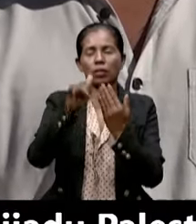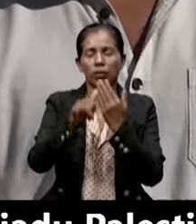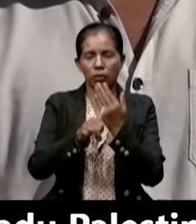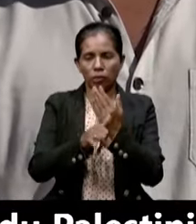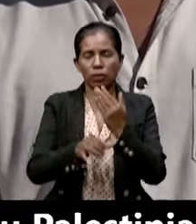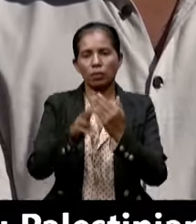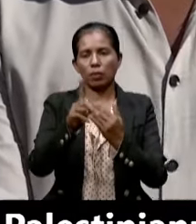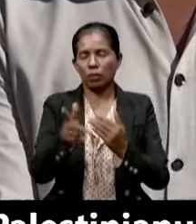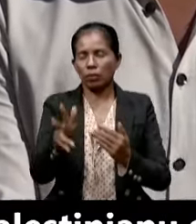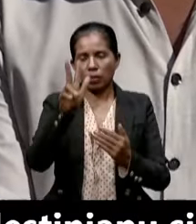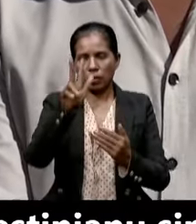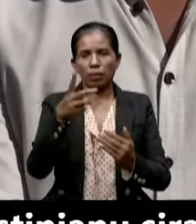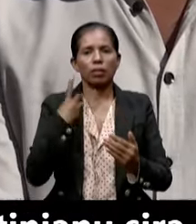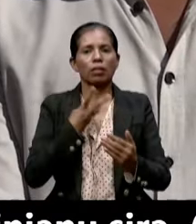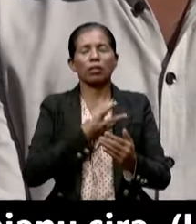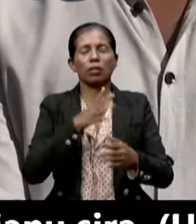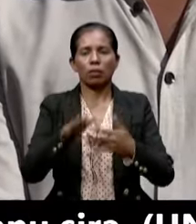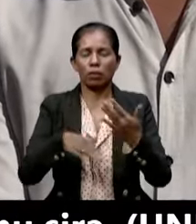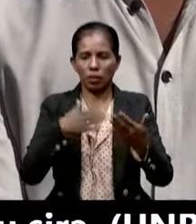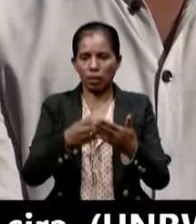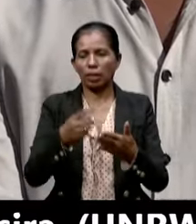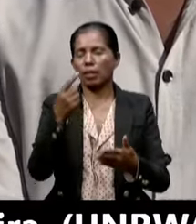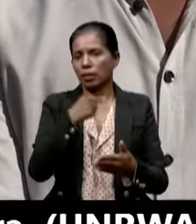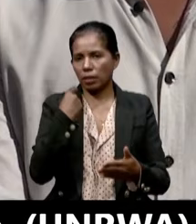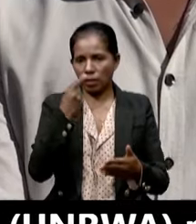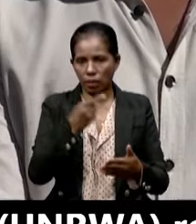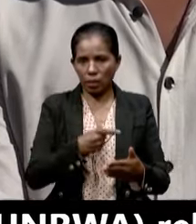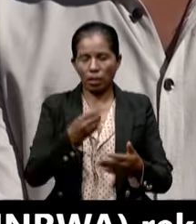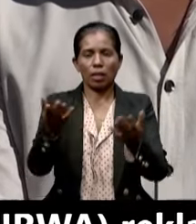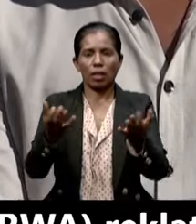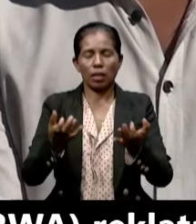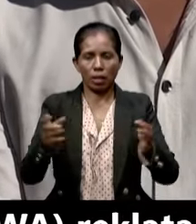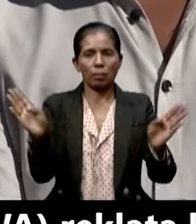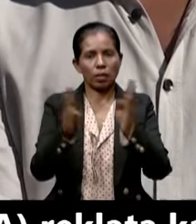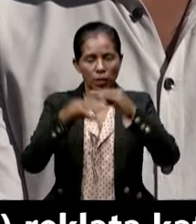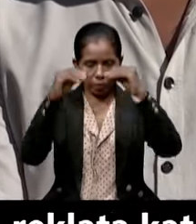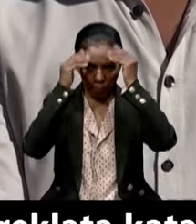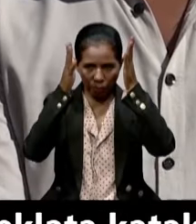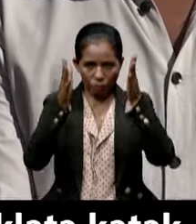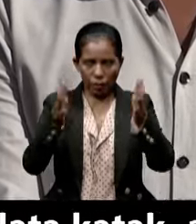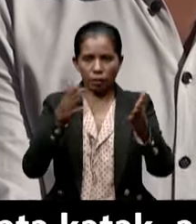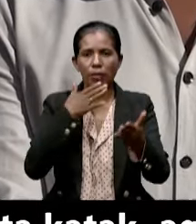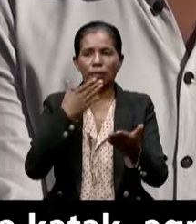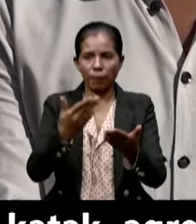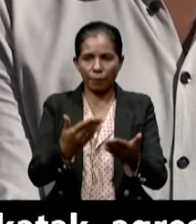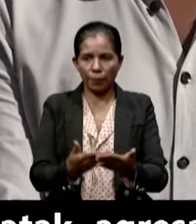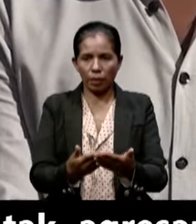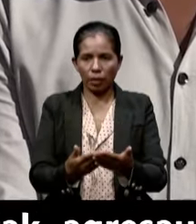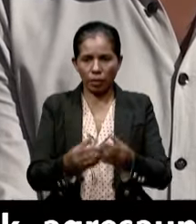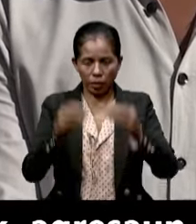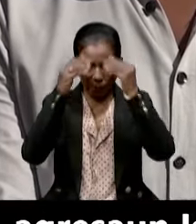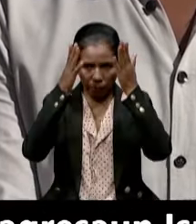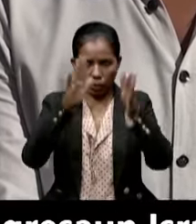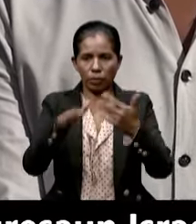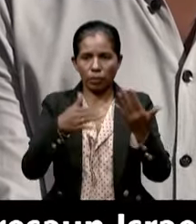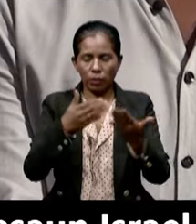mai ita rotu CCD, a cara que sai professor tem que liu se teste bolsa de candidato dos professores.